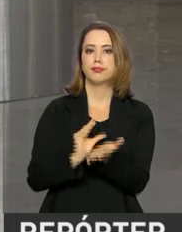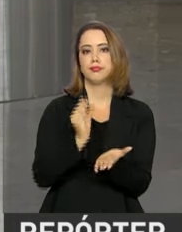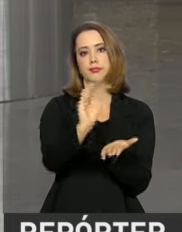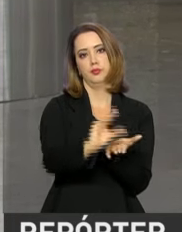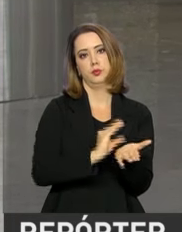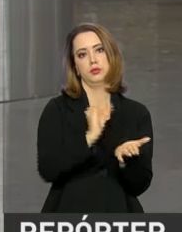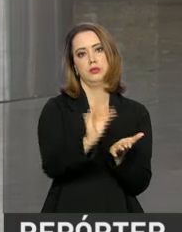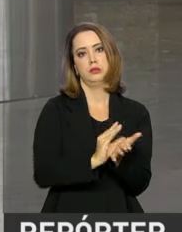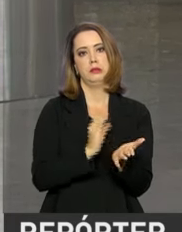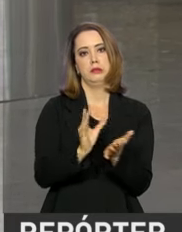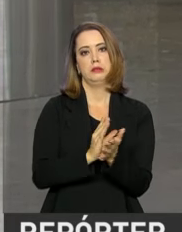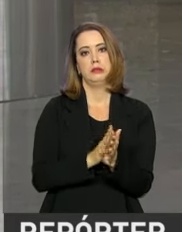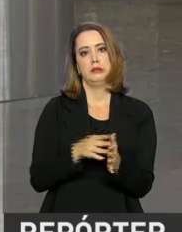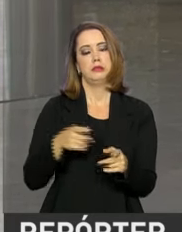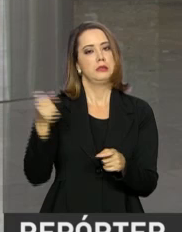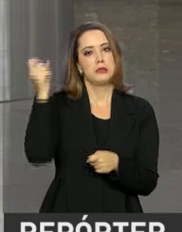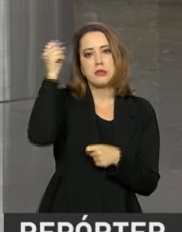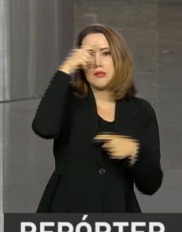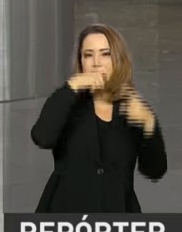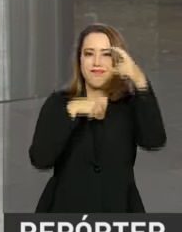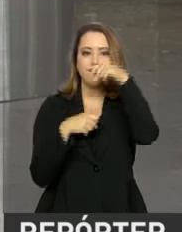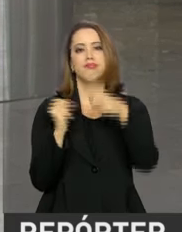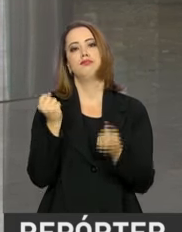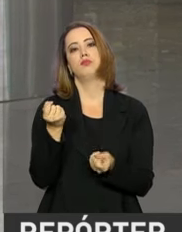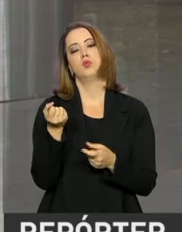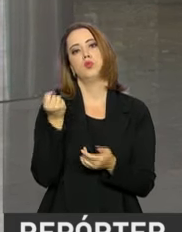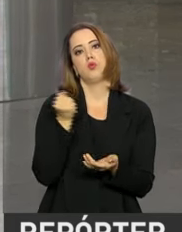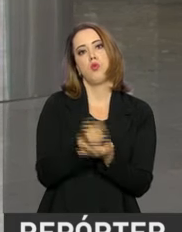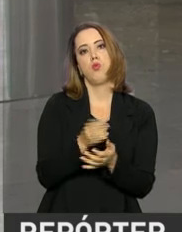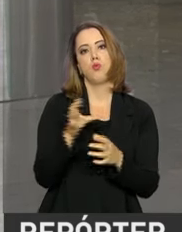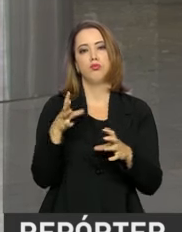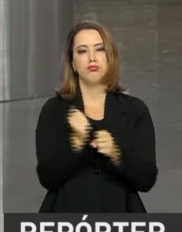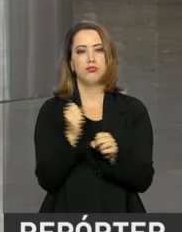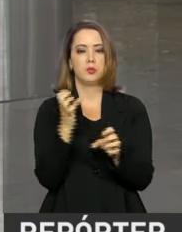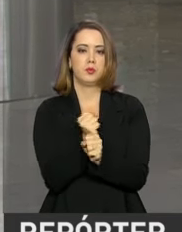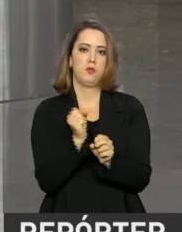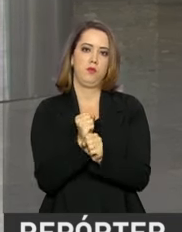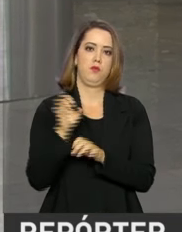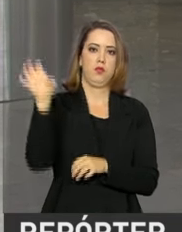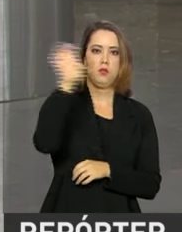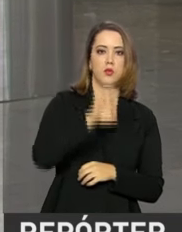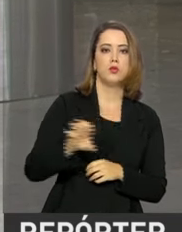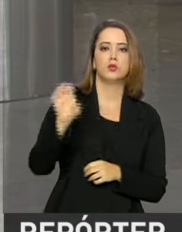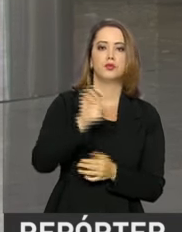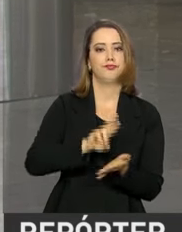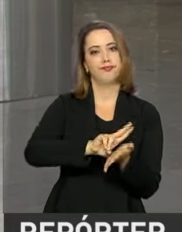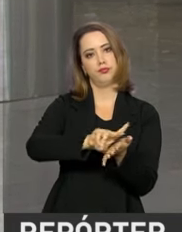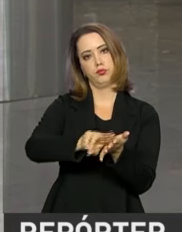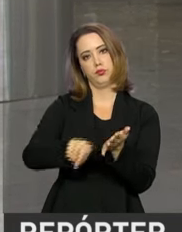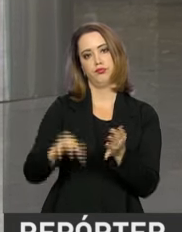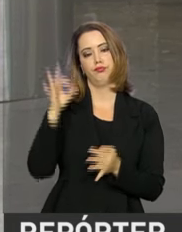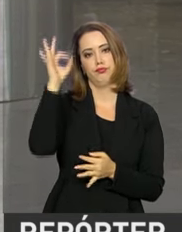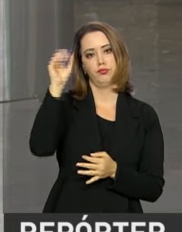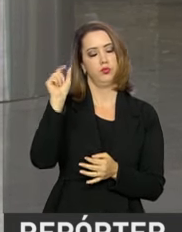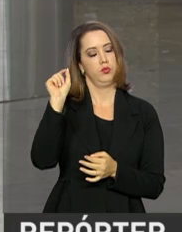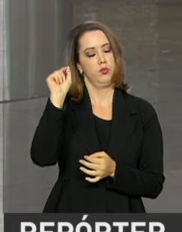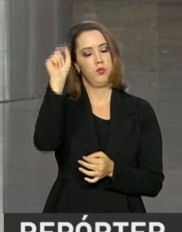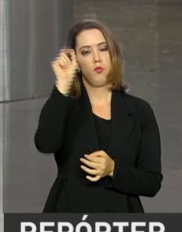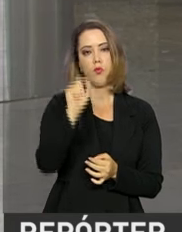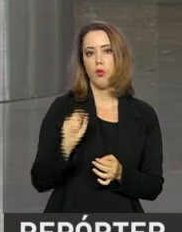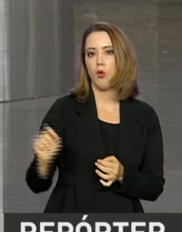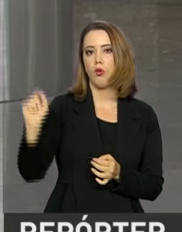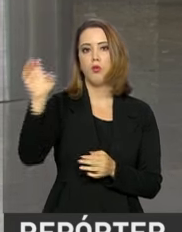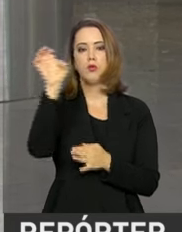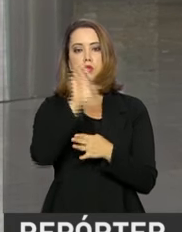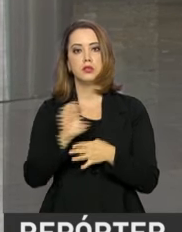vem estrangulando as contas estaduais. Alguns estados, como o Rio Grande do Sul e o Rio de Janeiro, por exemplo, por conta dessa queda